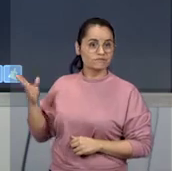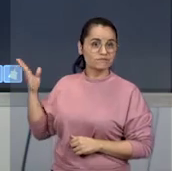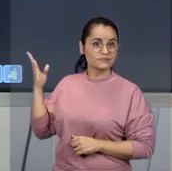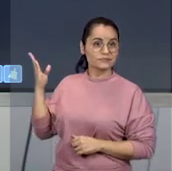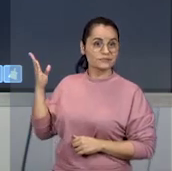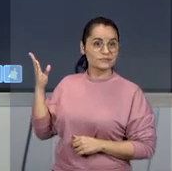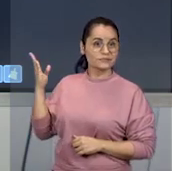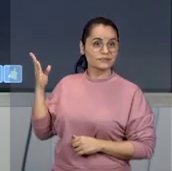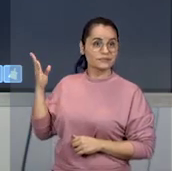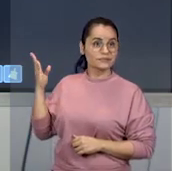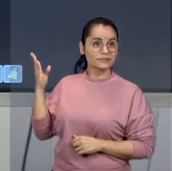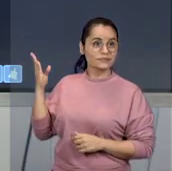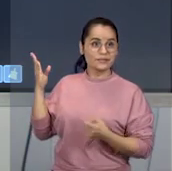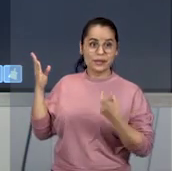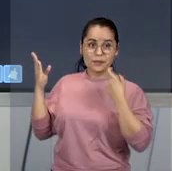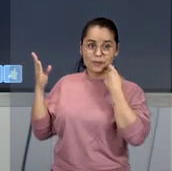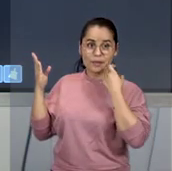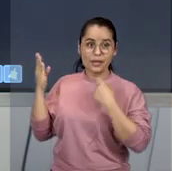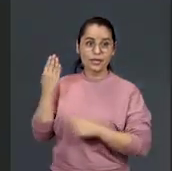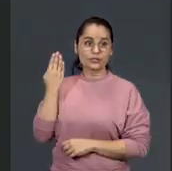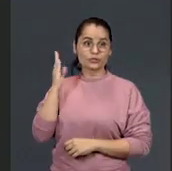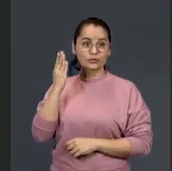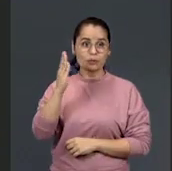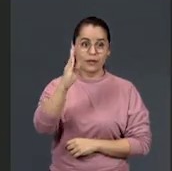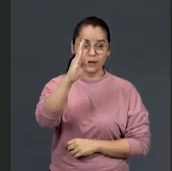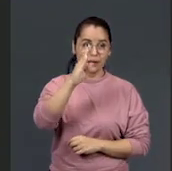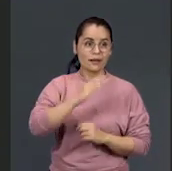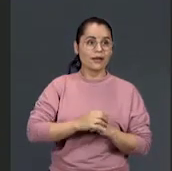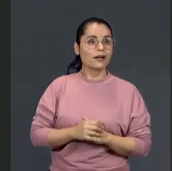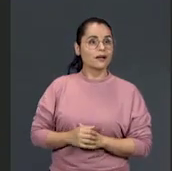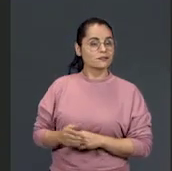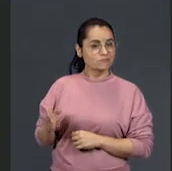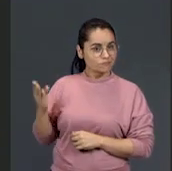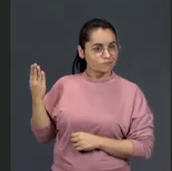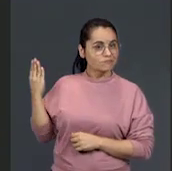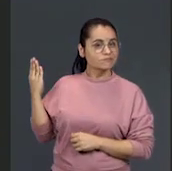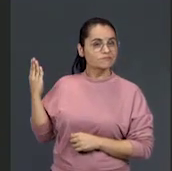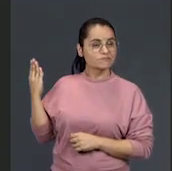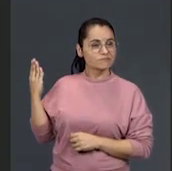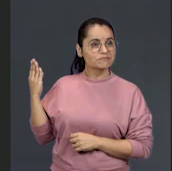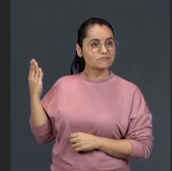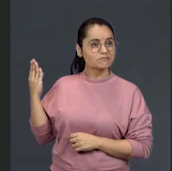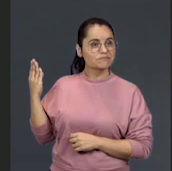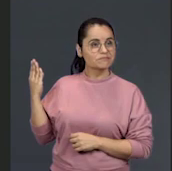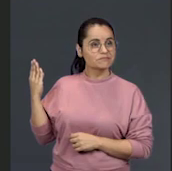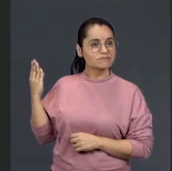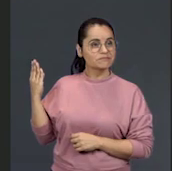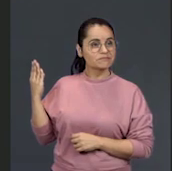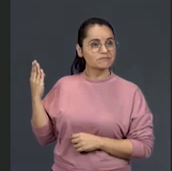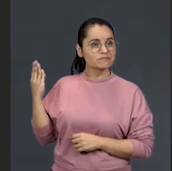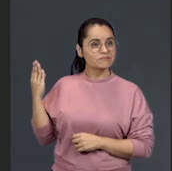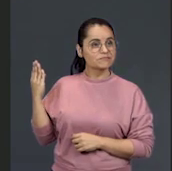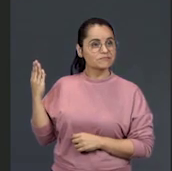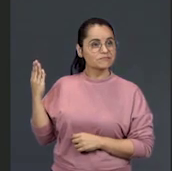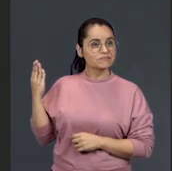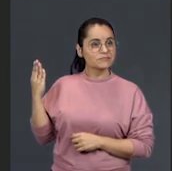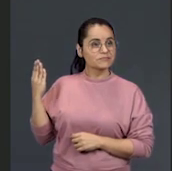Representantes, peixes, tubarão é cartilaginoso, tá? Aí o peixe ósseo, parecendo um Nemo,